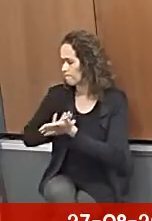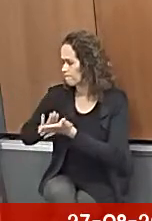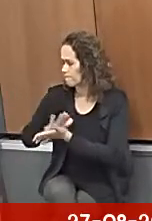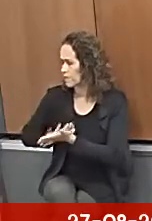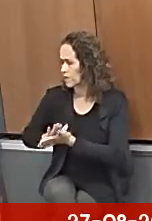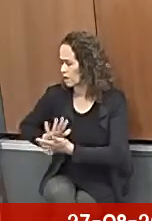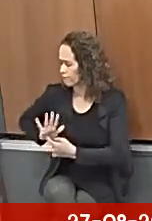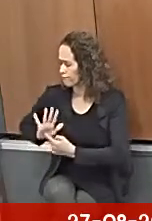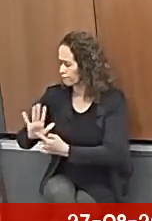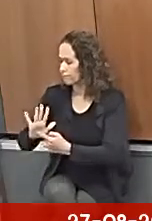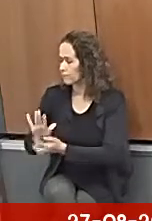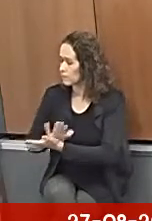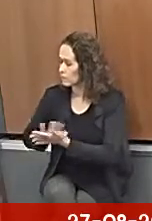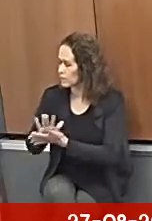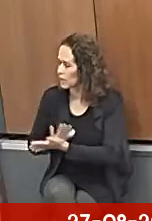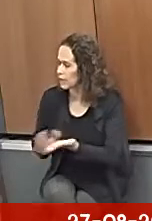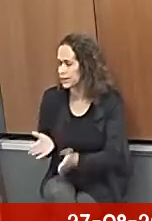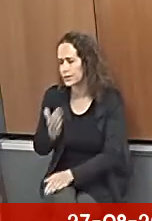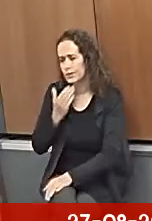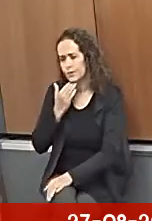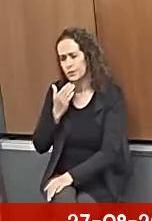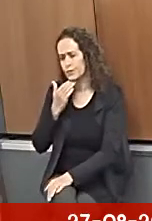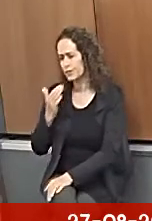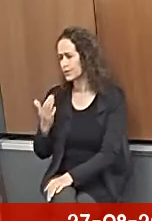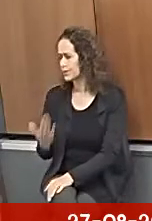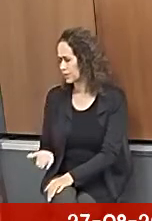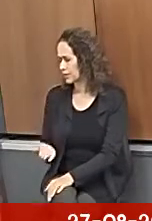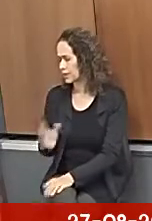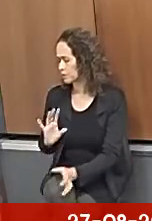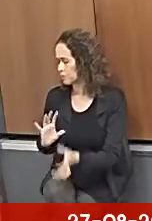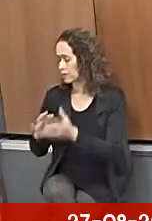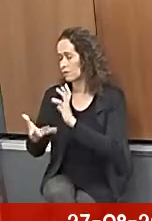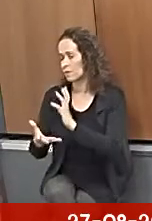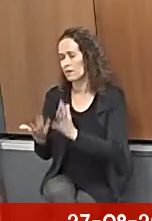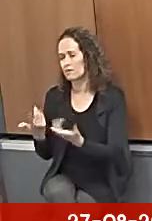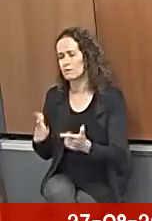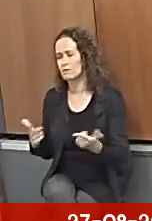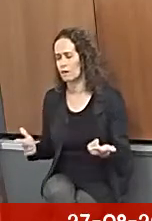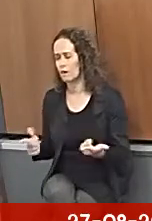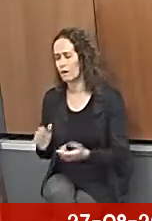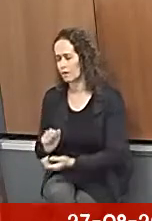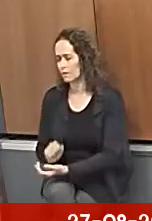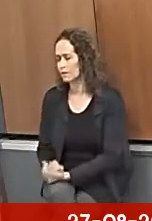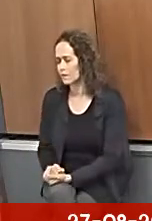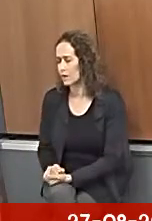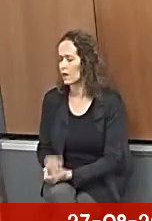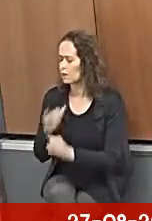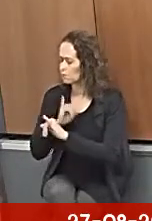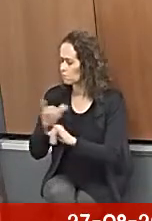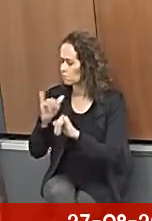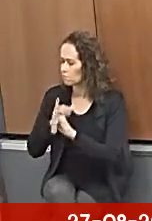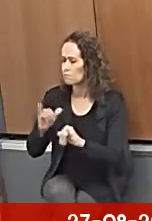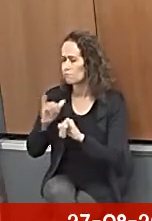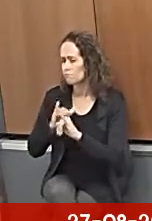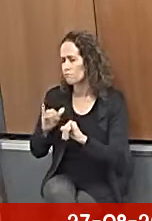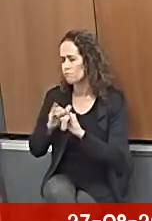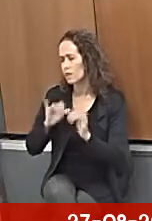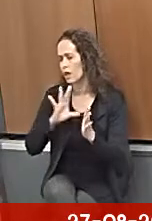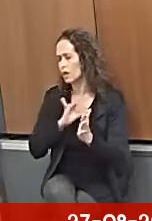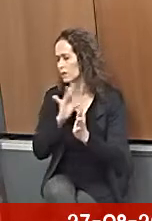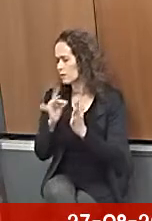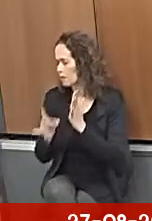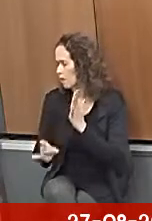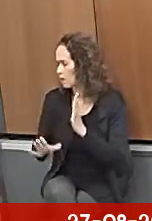essa construção não tem é como mudar as coisas e à imprensa como você mesmo externaliza imprensa